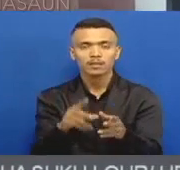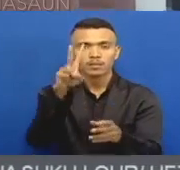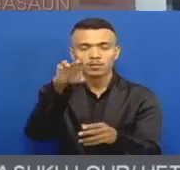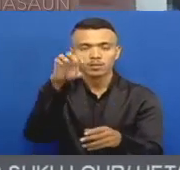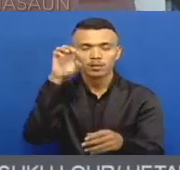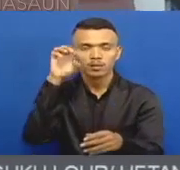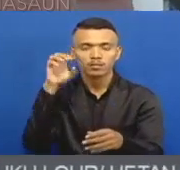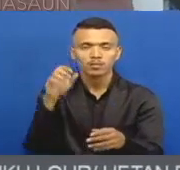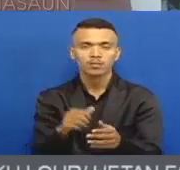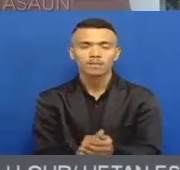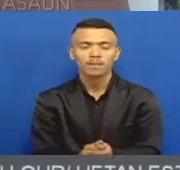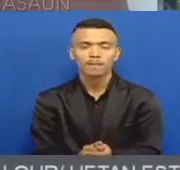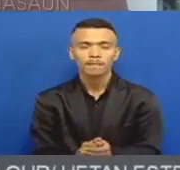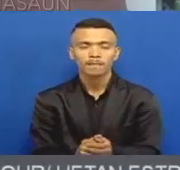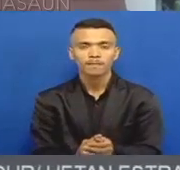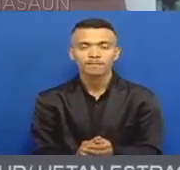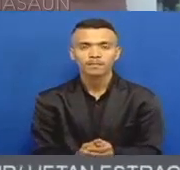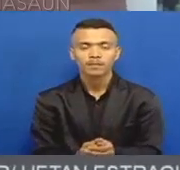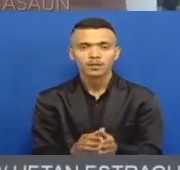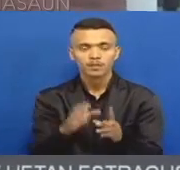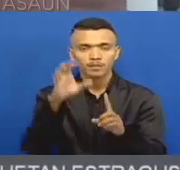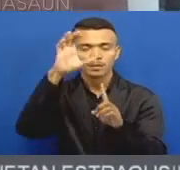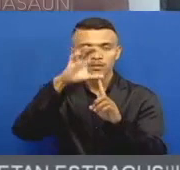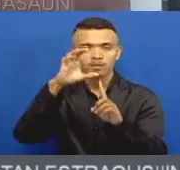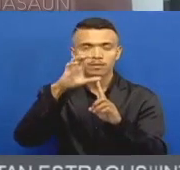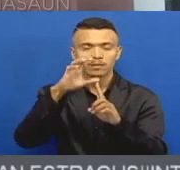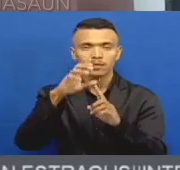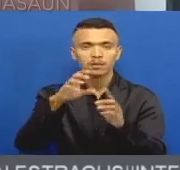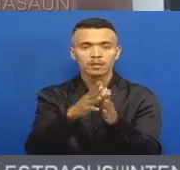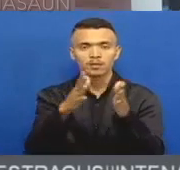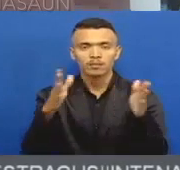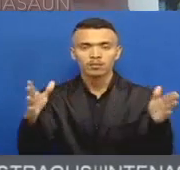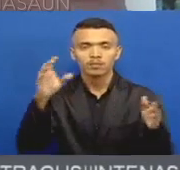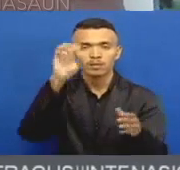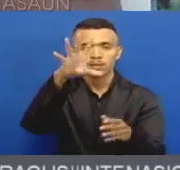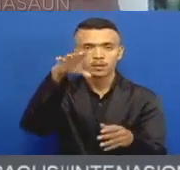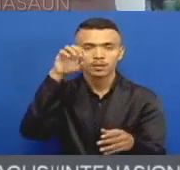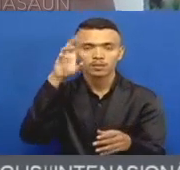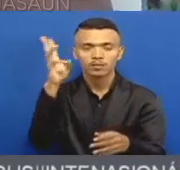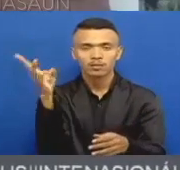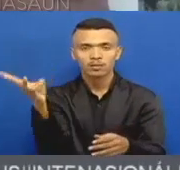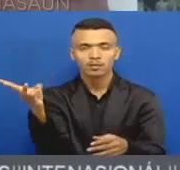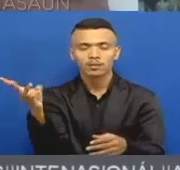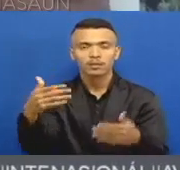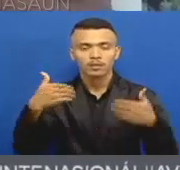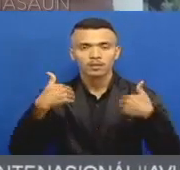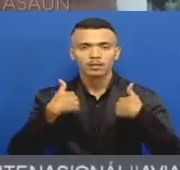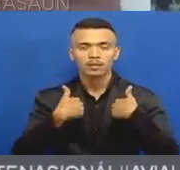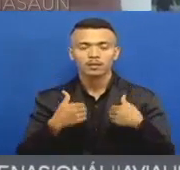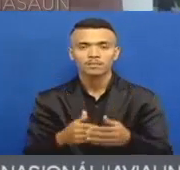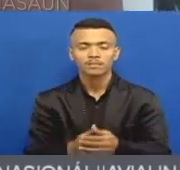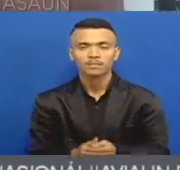200 nene, Sira não mas superior Sira Nian, valo 560 nene ia.